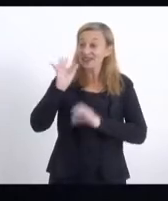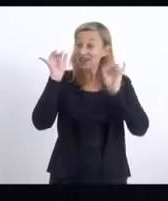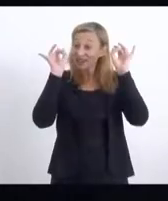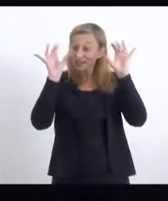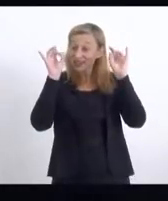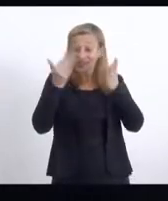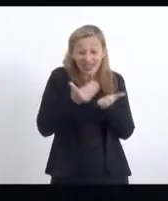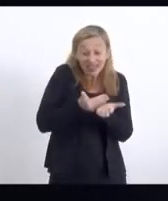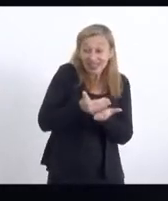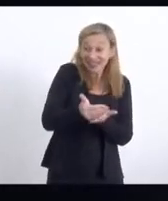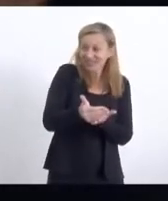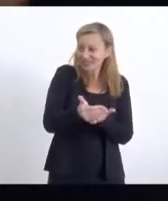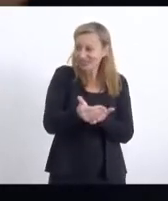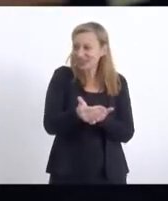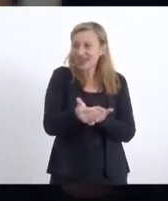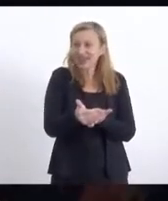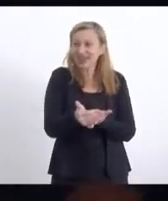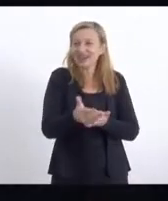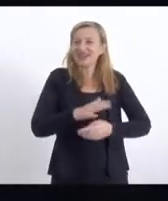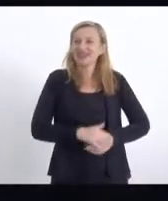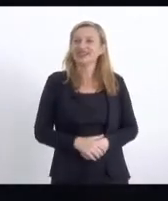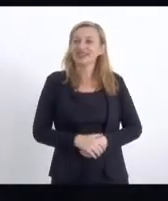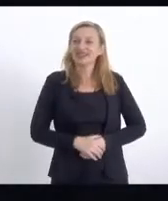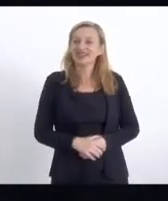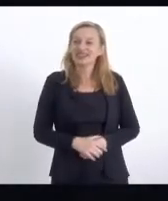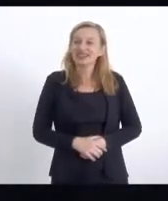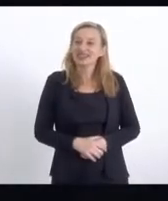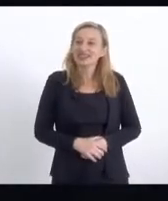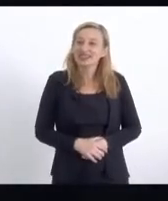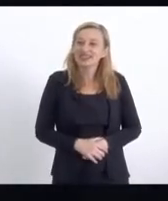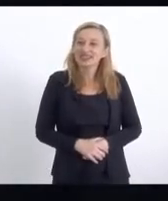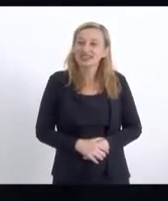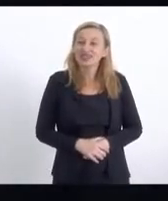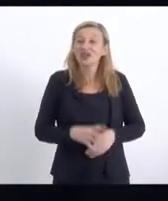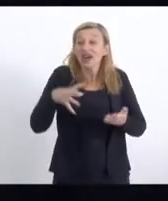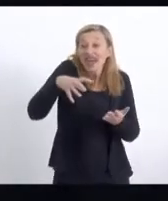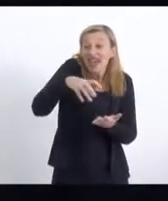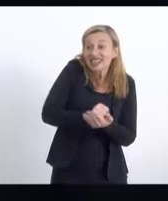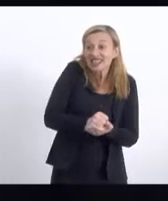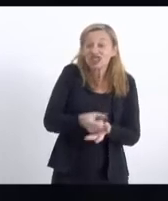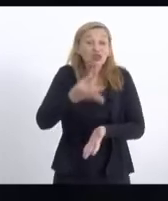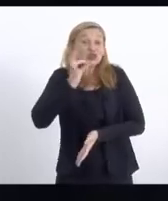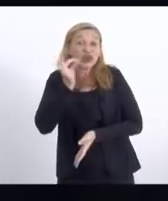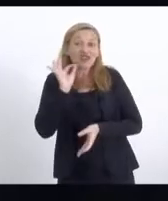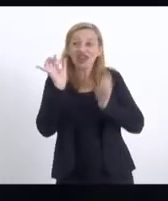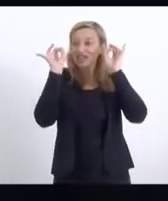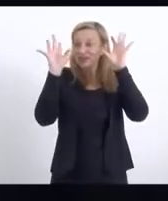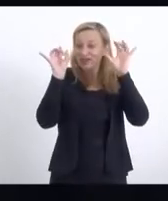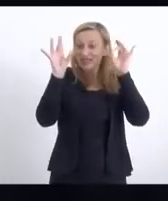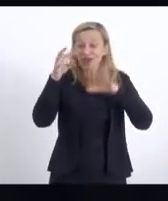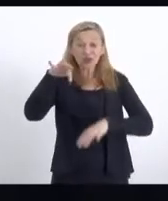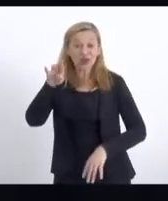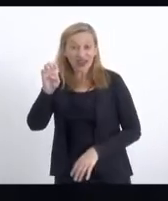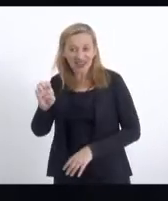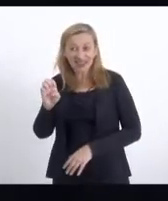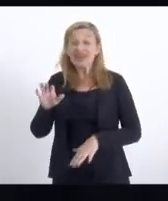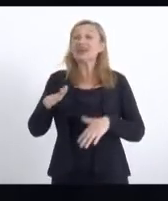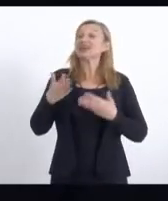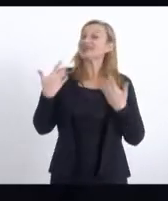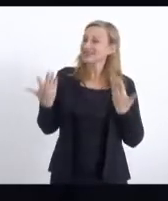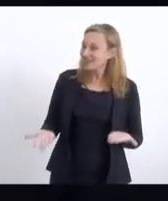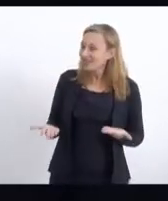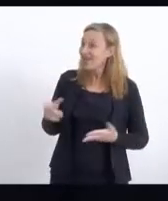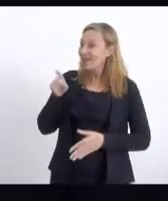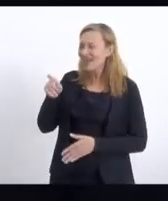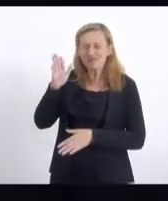início ao processo junto ao INPI com registro do café especial do Alto Noroeste. Então, isso aí